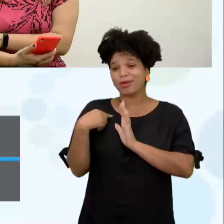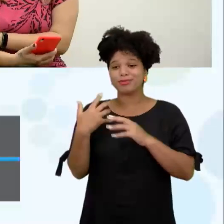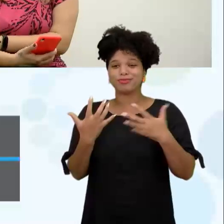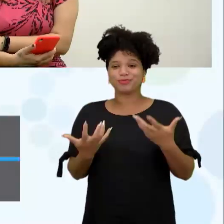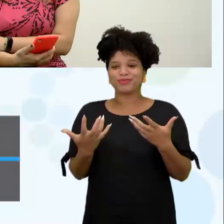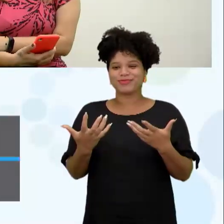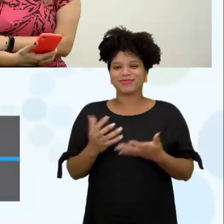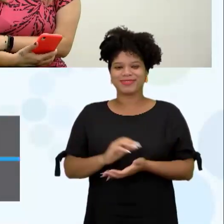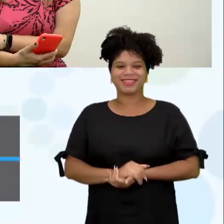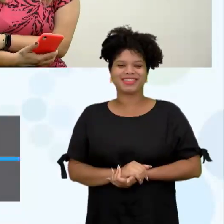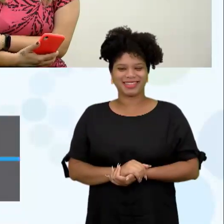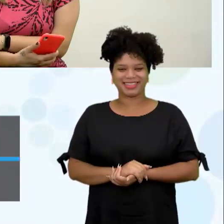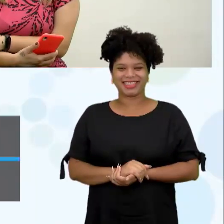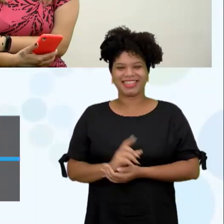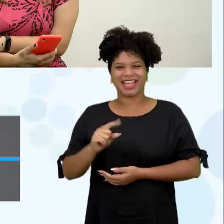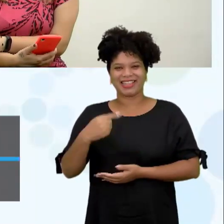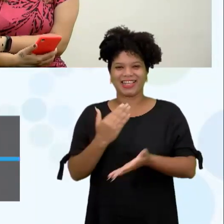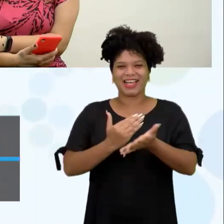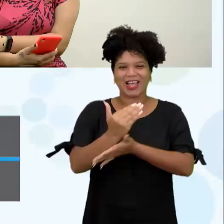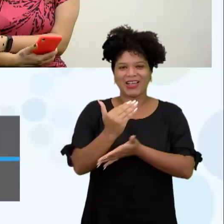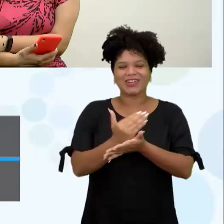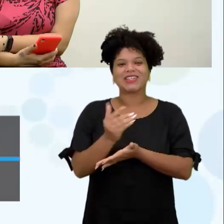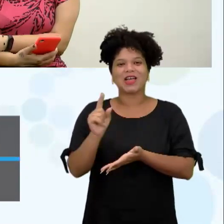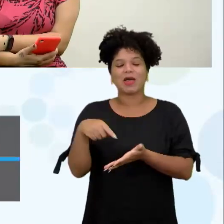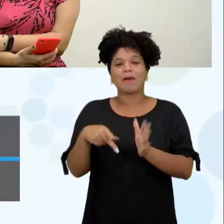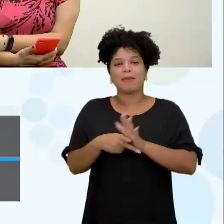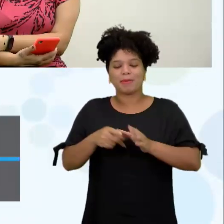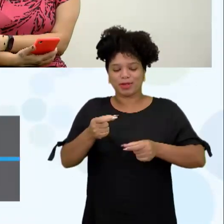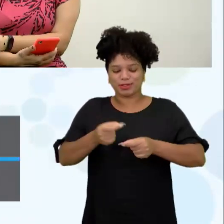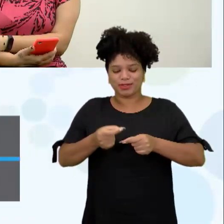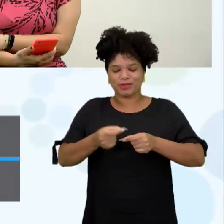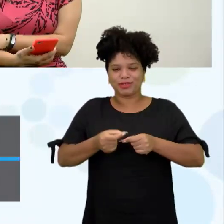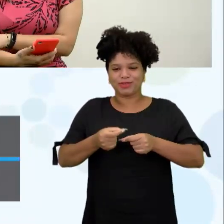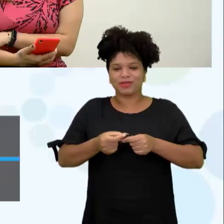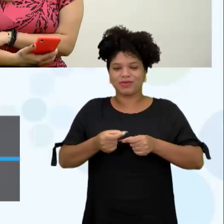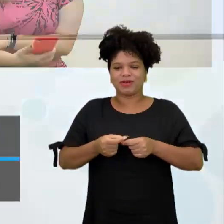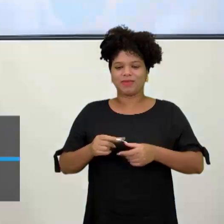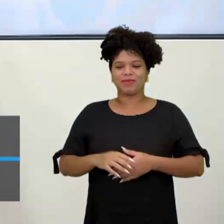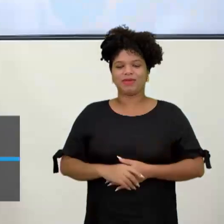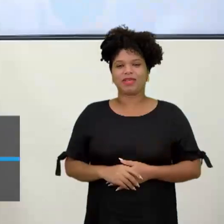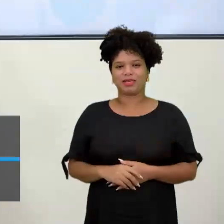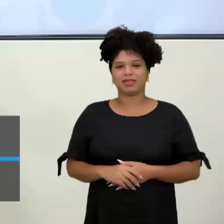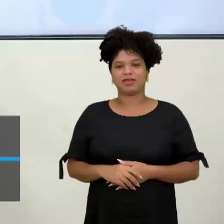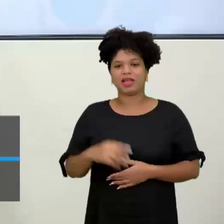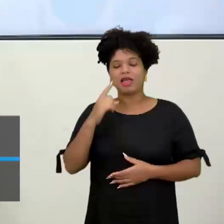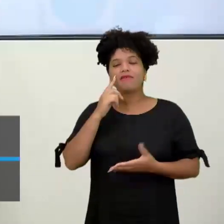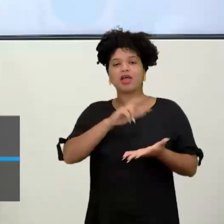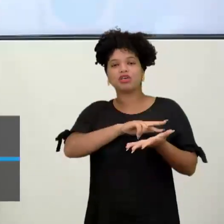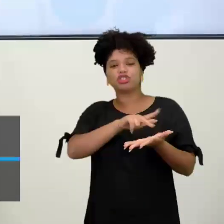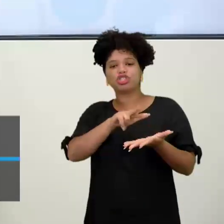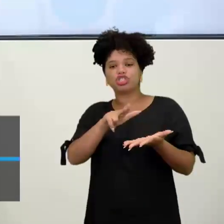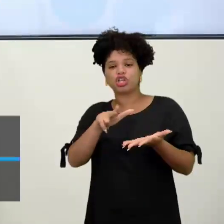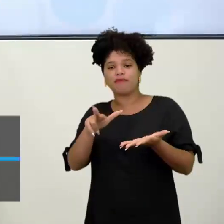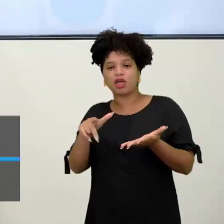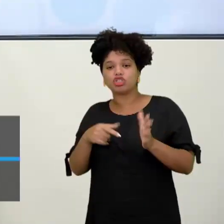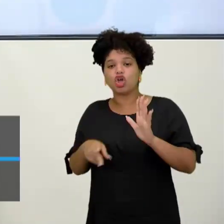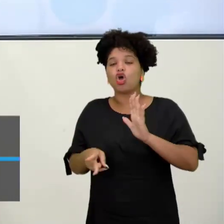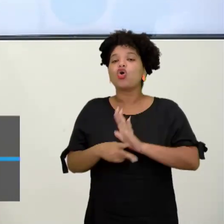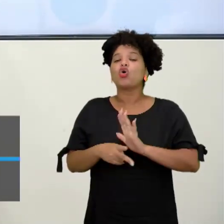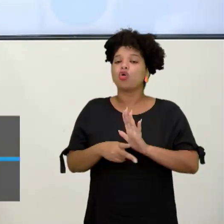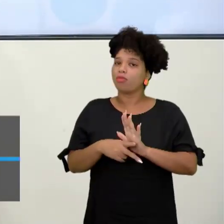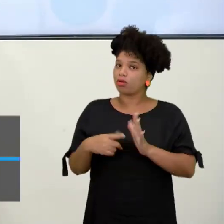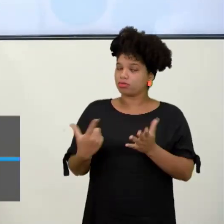também, né? Então hoje a gente vai ter uma introdução aí a Arduino, entender o que é esse Arduino e as peças, né, as partes ali do